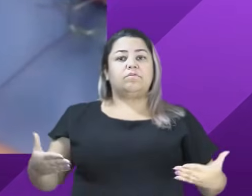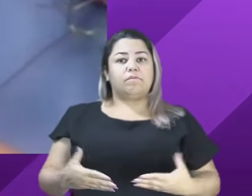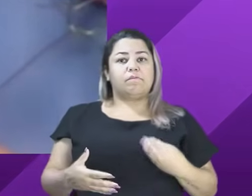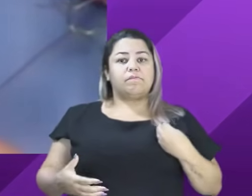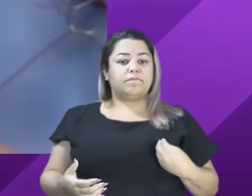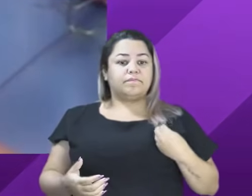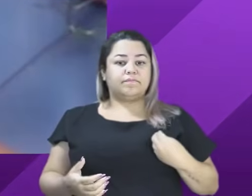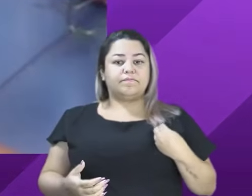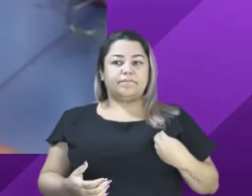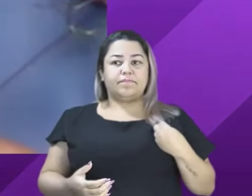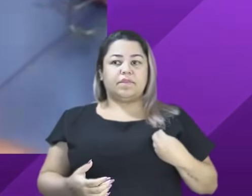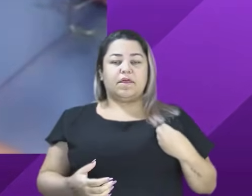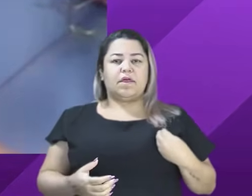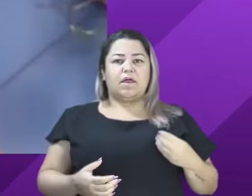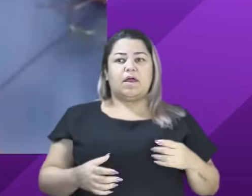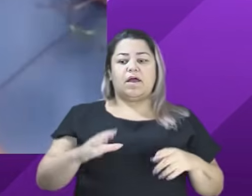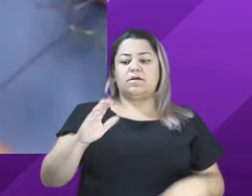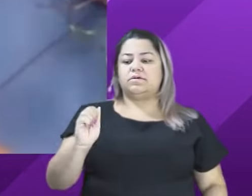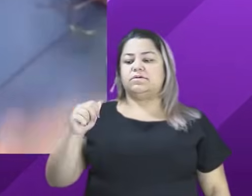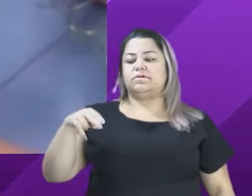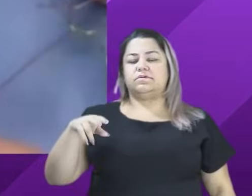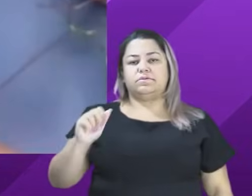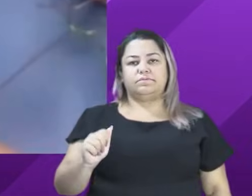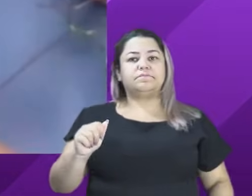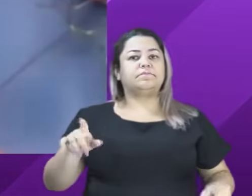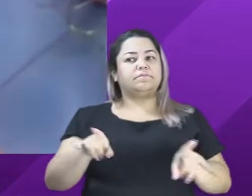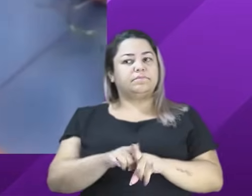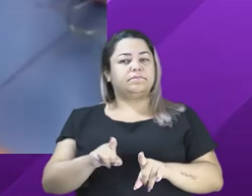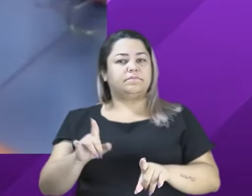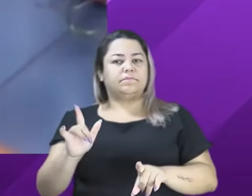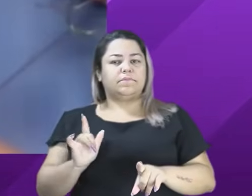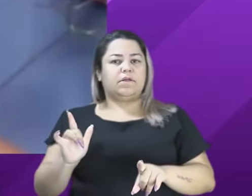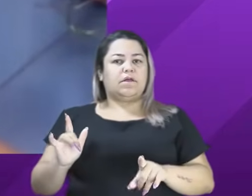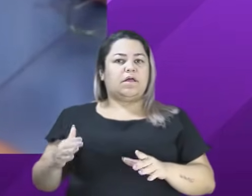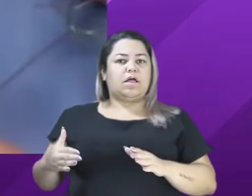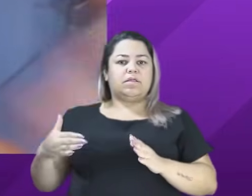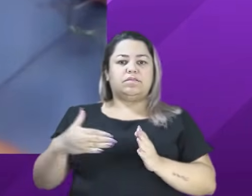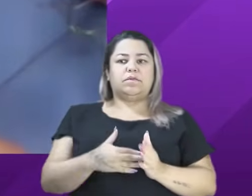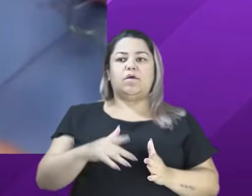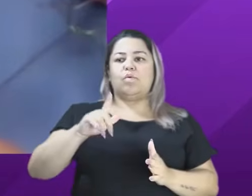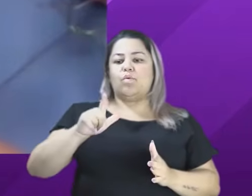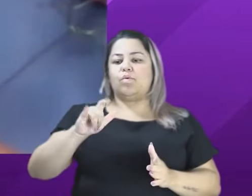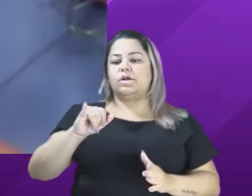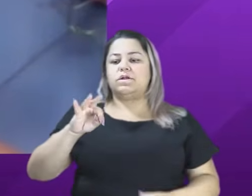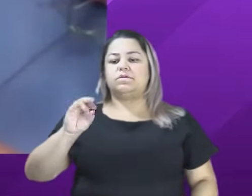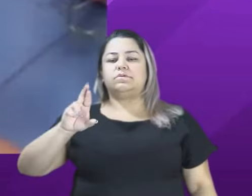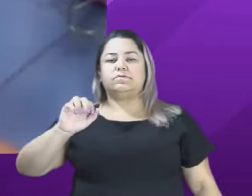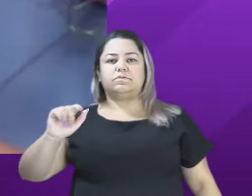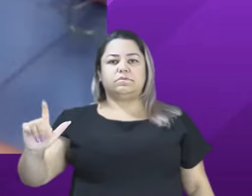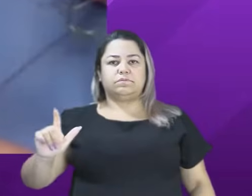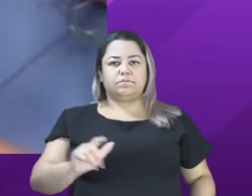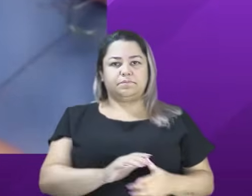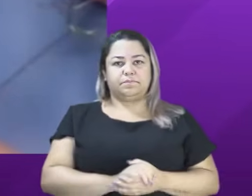vive-se dessa cana de açúcar, mas em contrapartida, né, dessa cana ao litoral, ele torna-se, né, um espaço